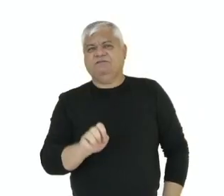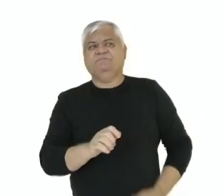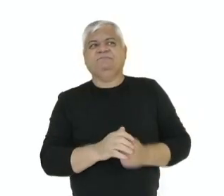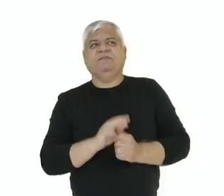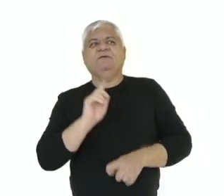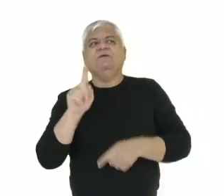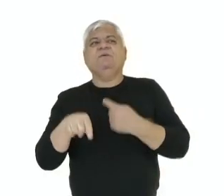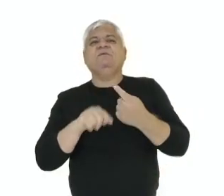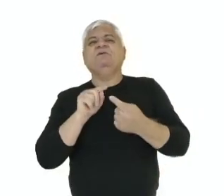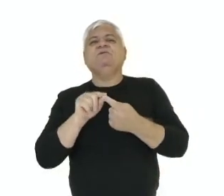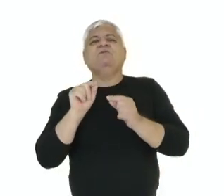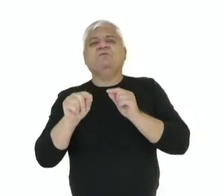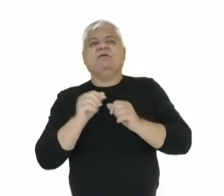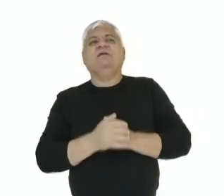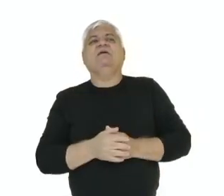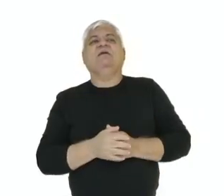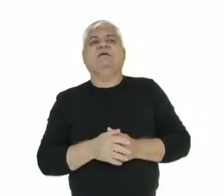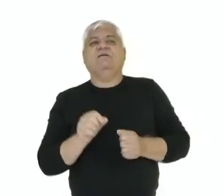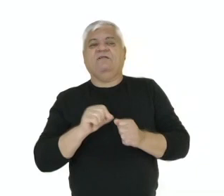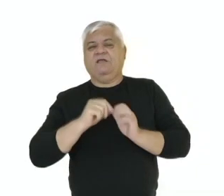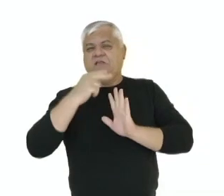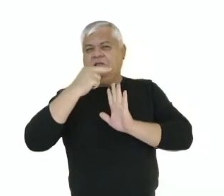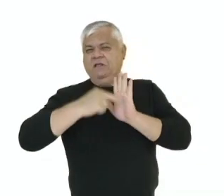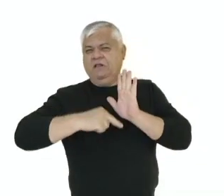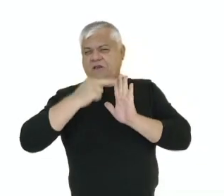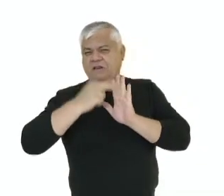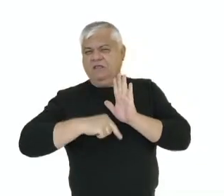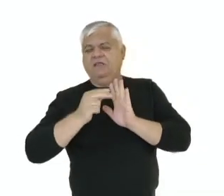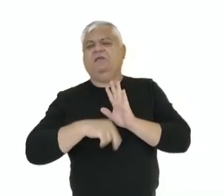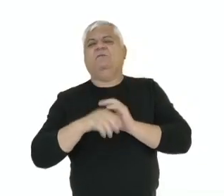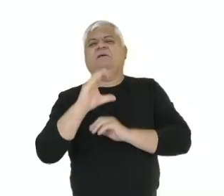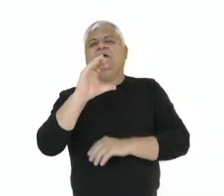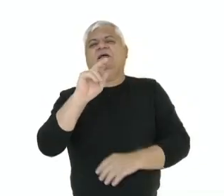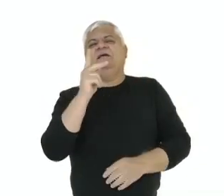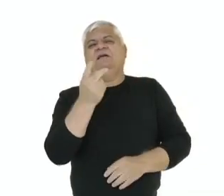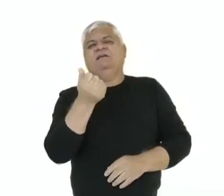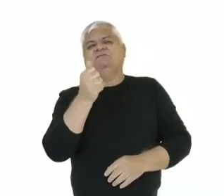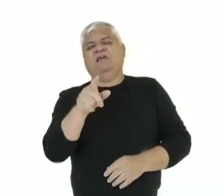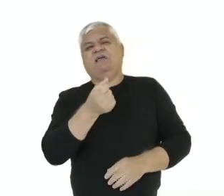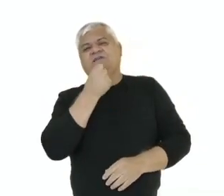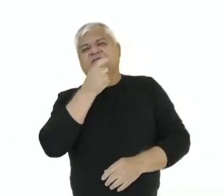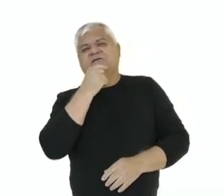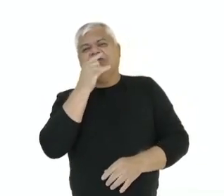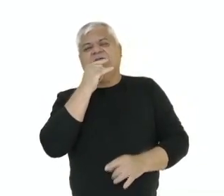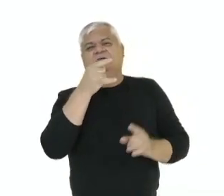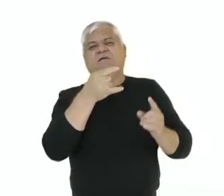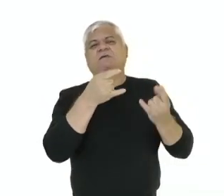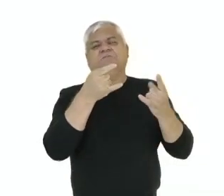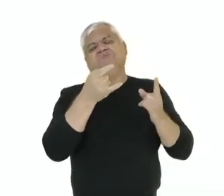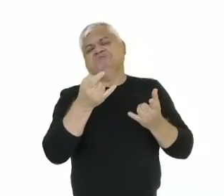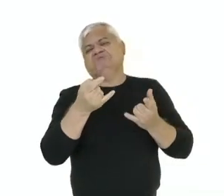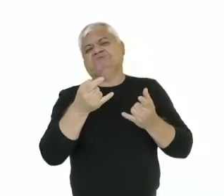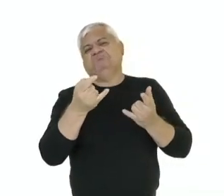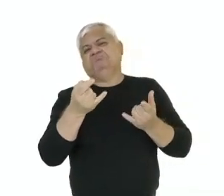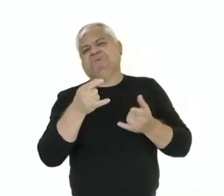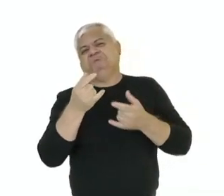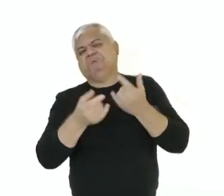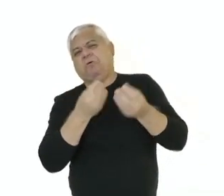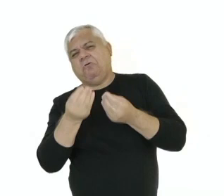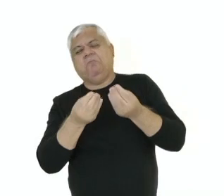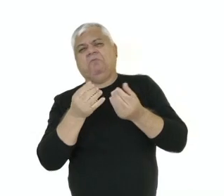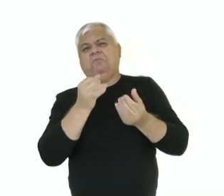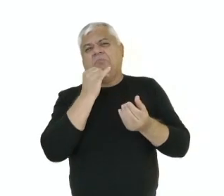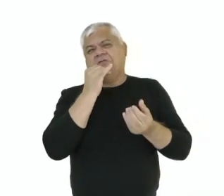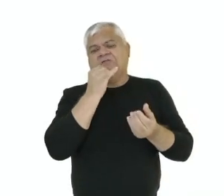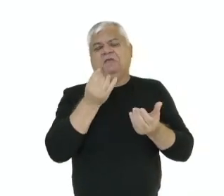aula são realizar a leitura crítica de uma charge, refletir sobre os aspectos levantados pela charge,